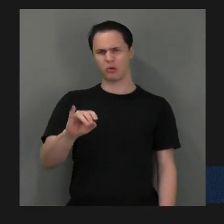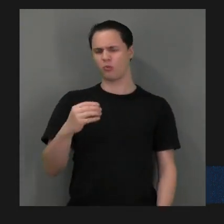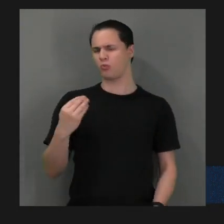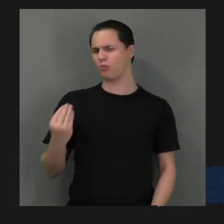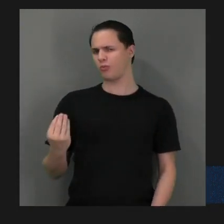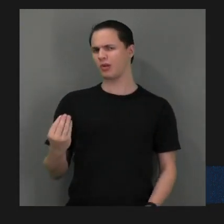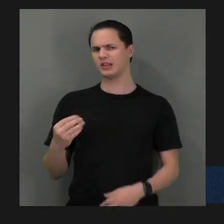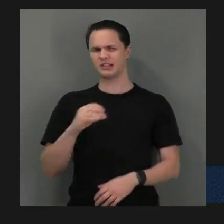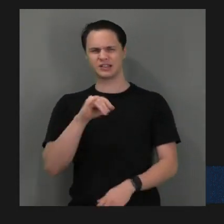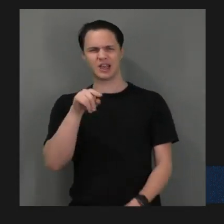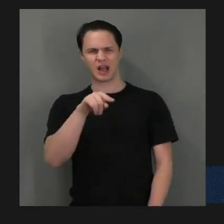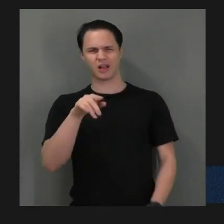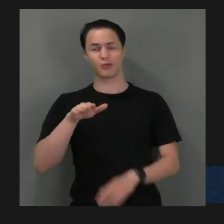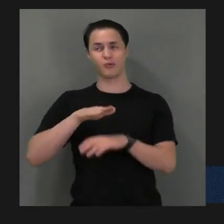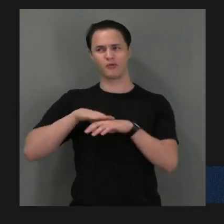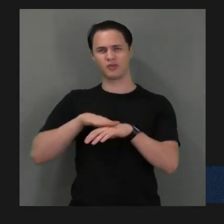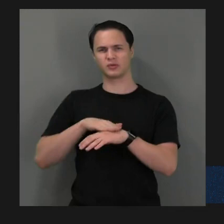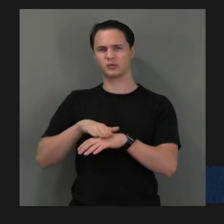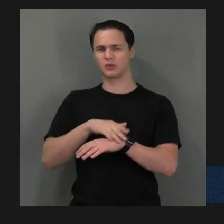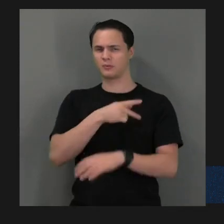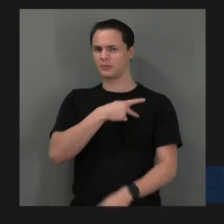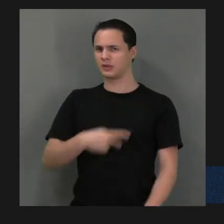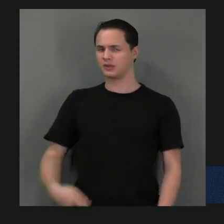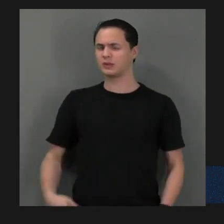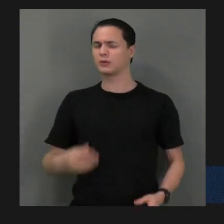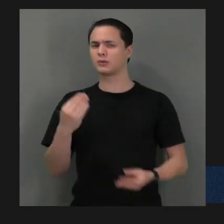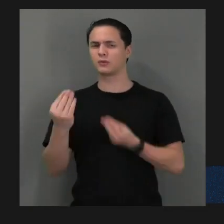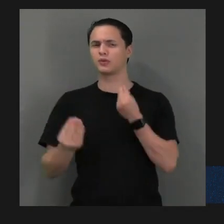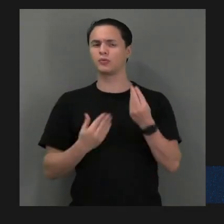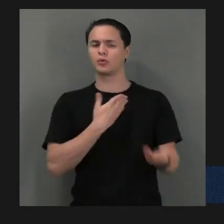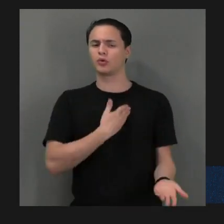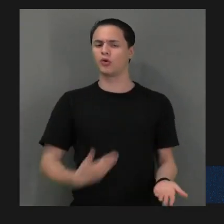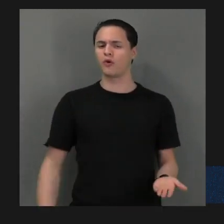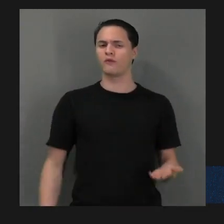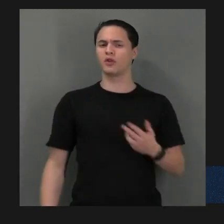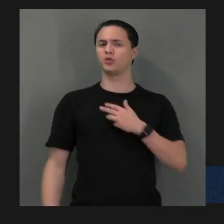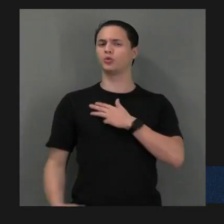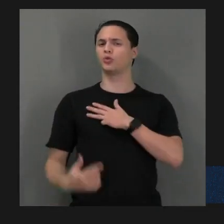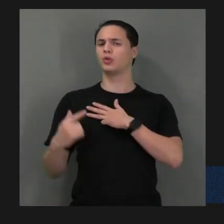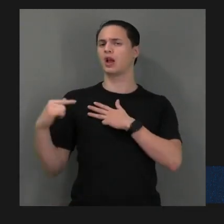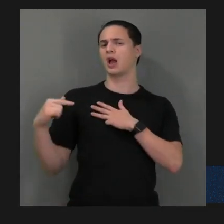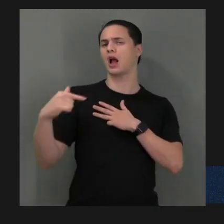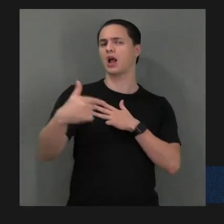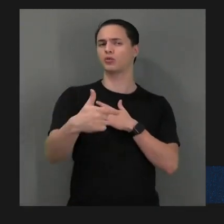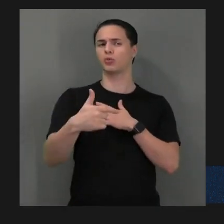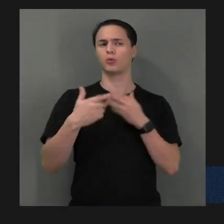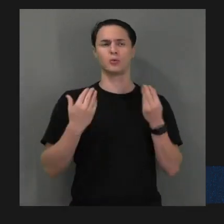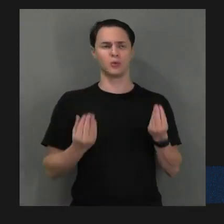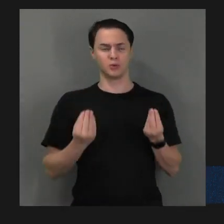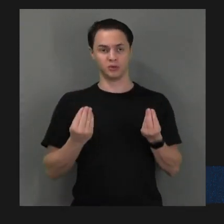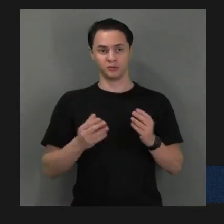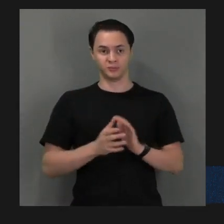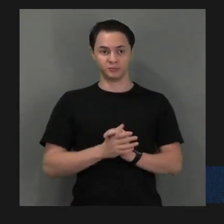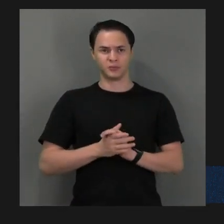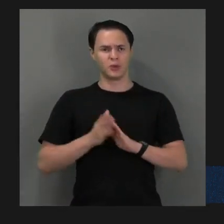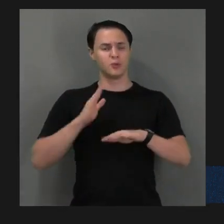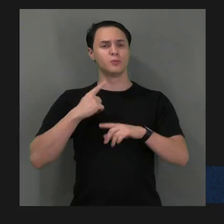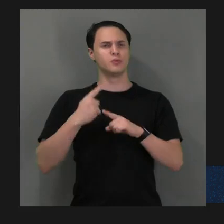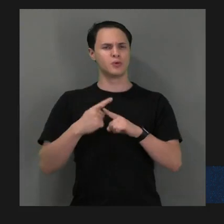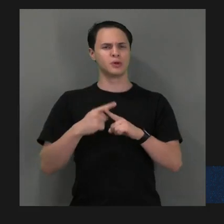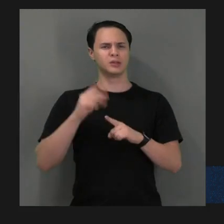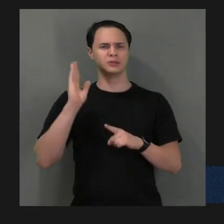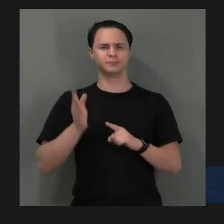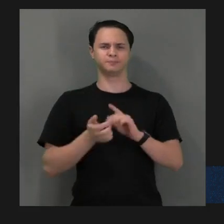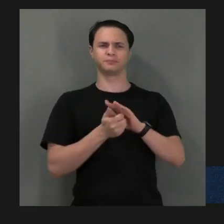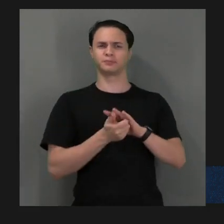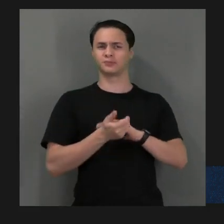é que foi, como o governo Lula atuou para isso. Isso porque existem, senhor presidente, muitas